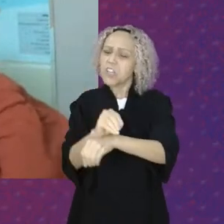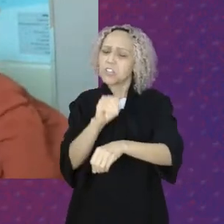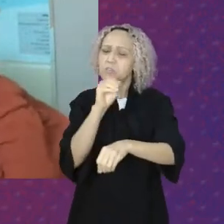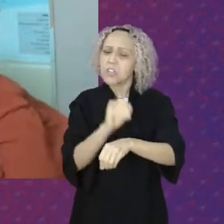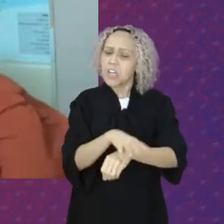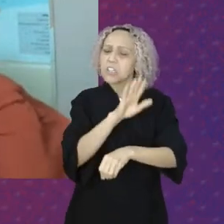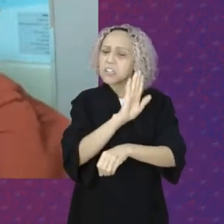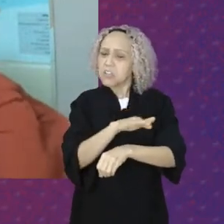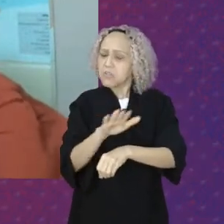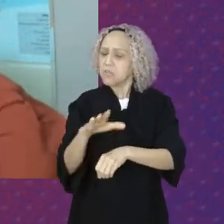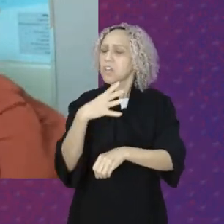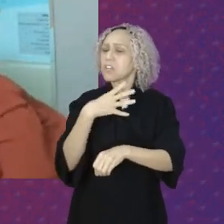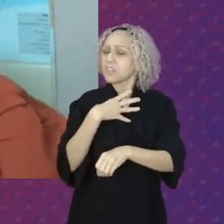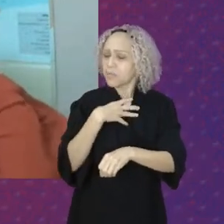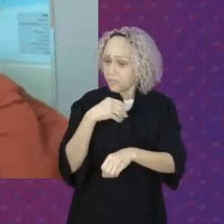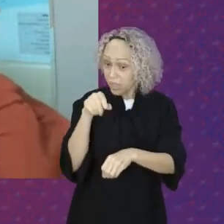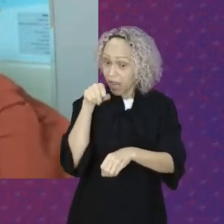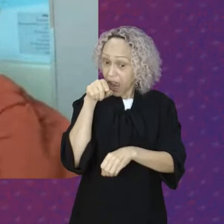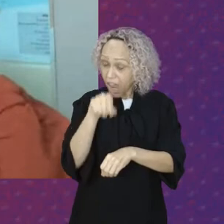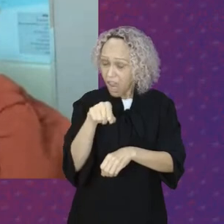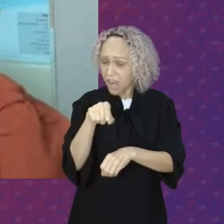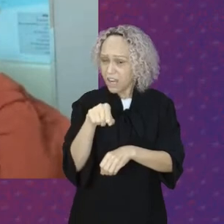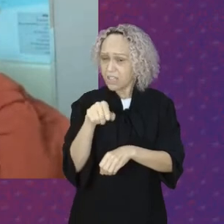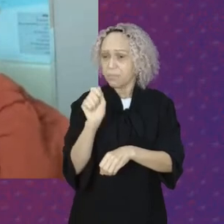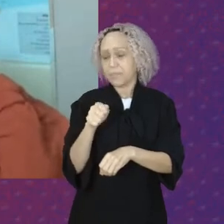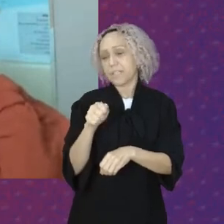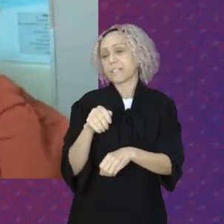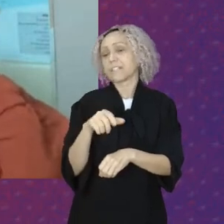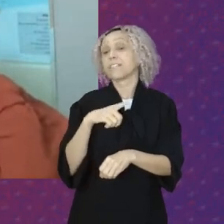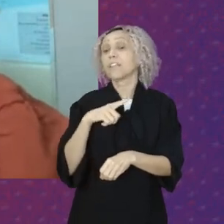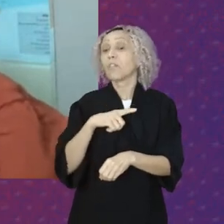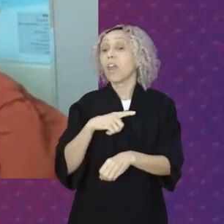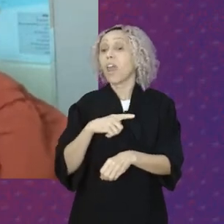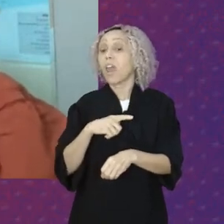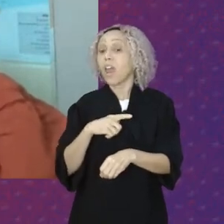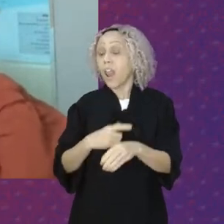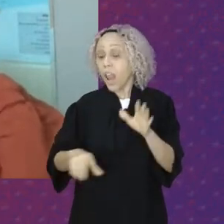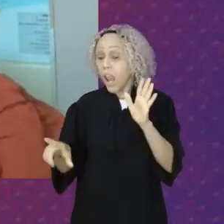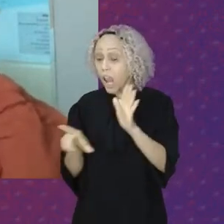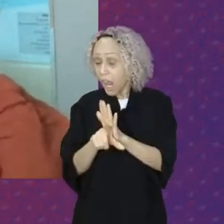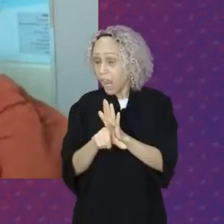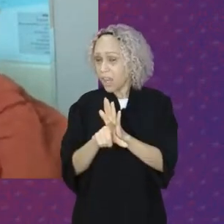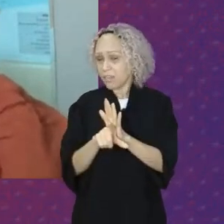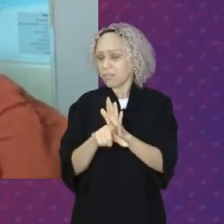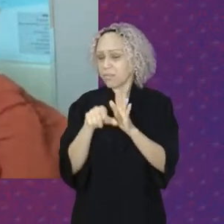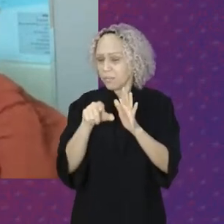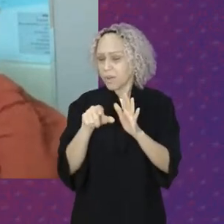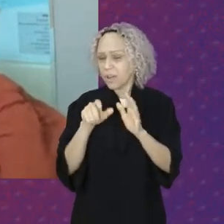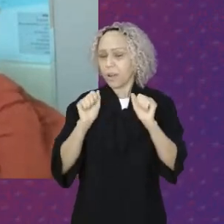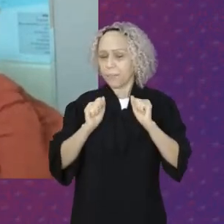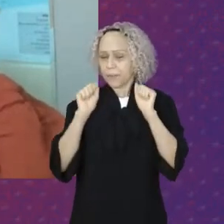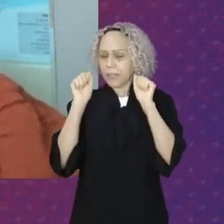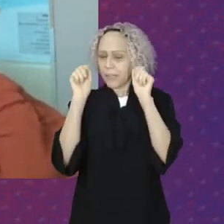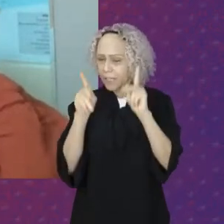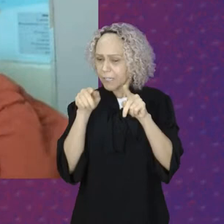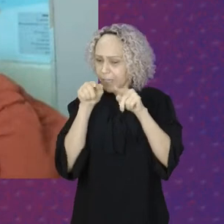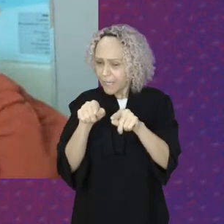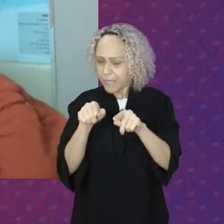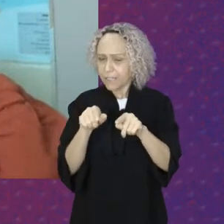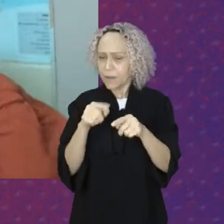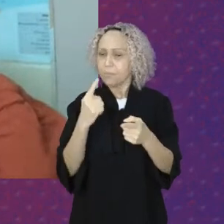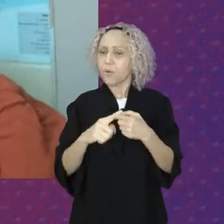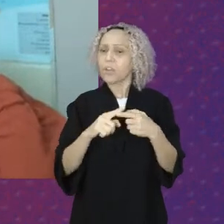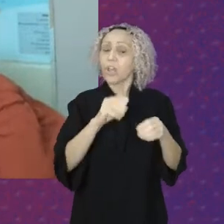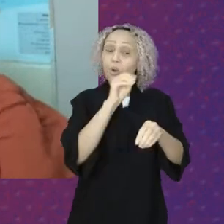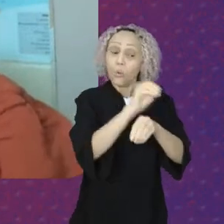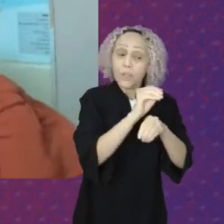de apresentar nossas pautas e nos organizar. E não se esqueçam, 24 está vindo aí,